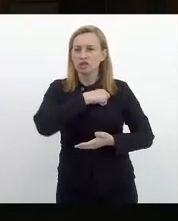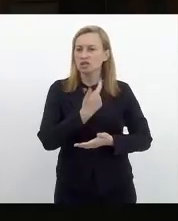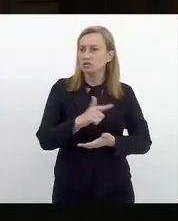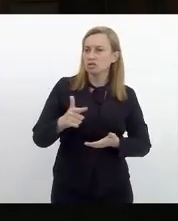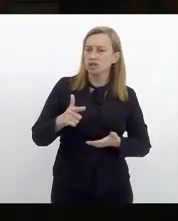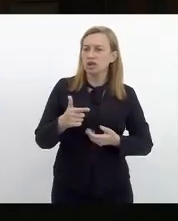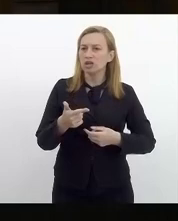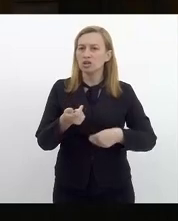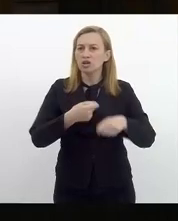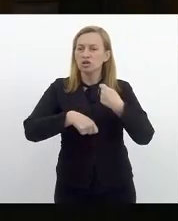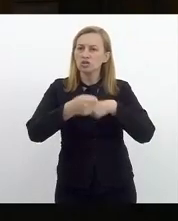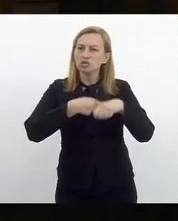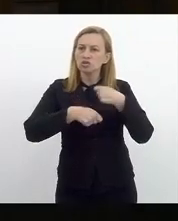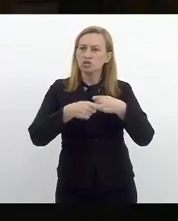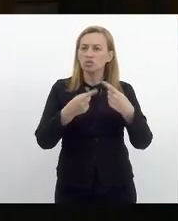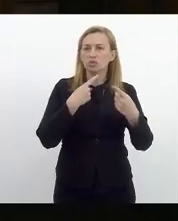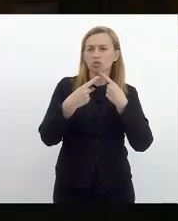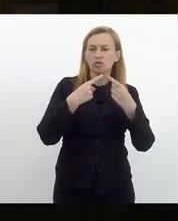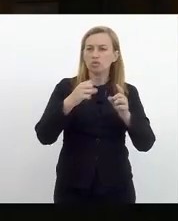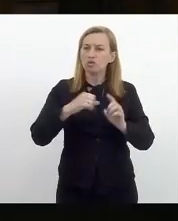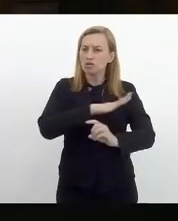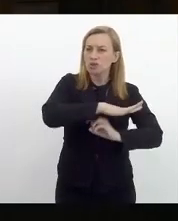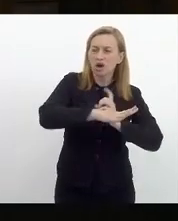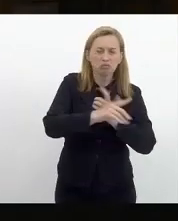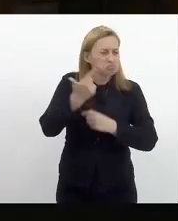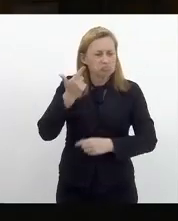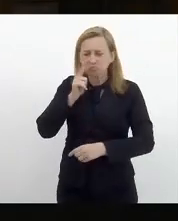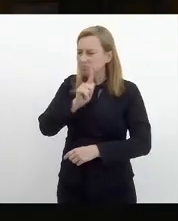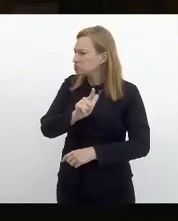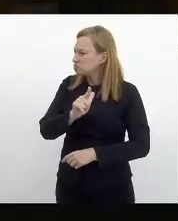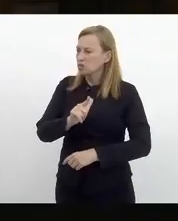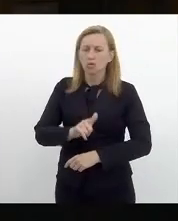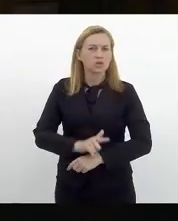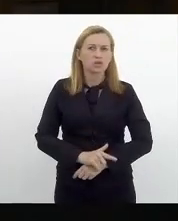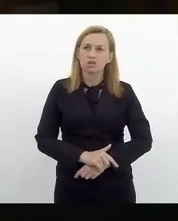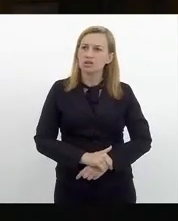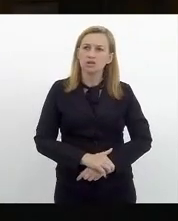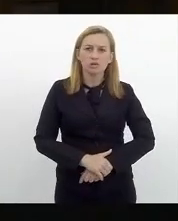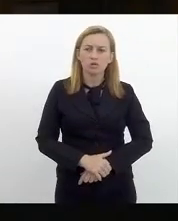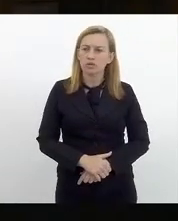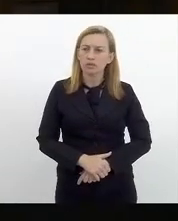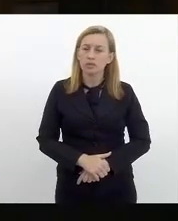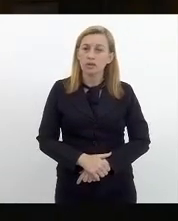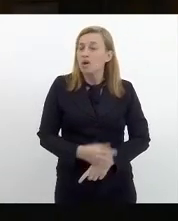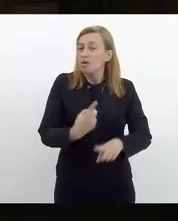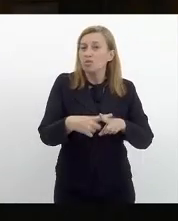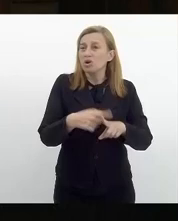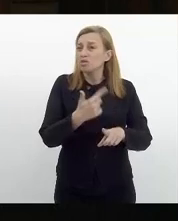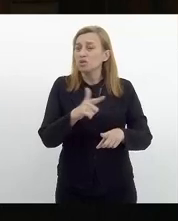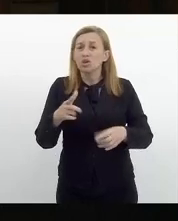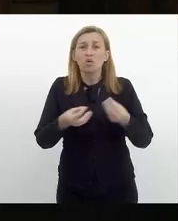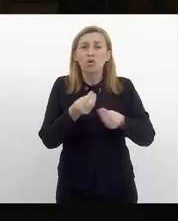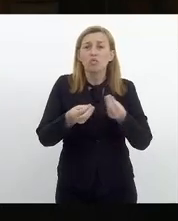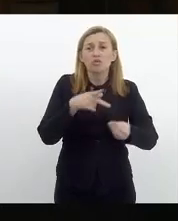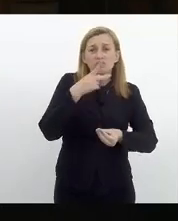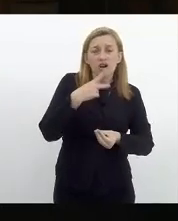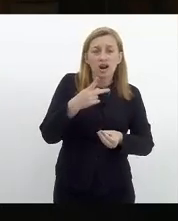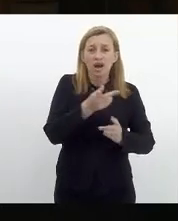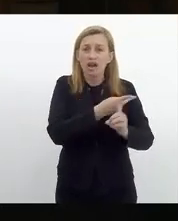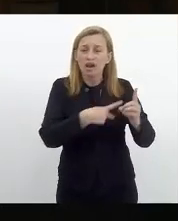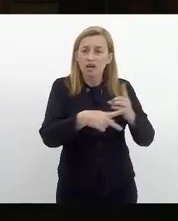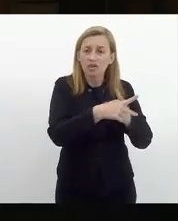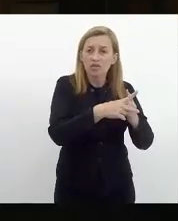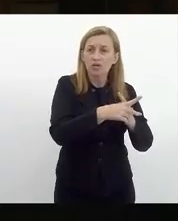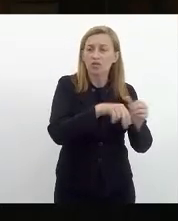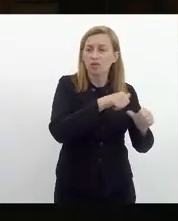o Pati econômico e social eu não consigo descolar esses debates porque não tem como falar sobre reforma